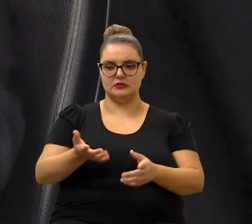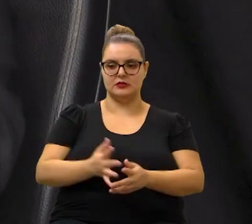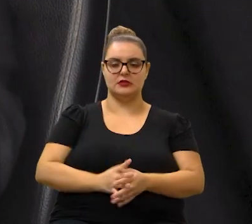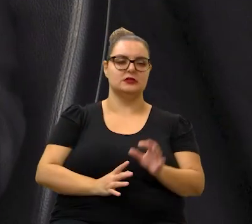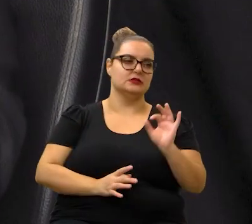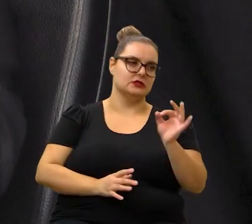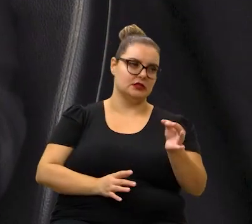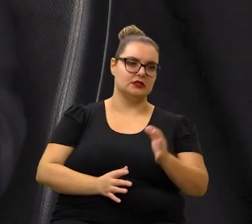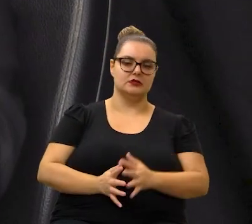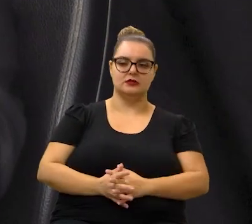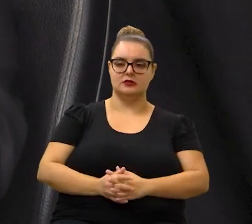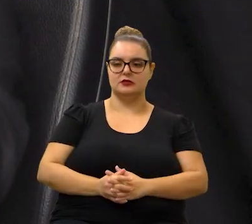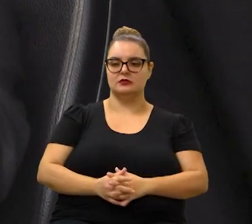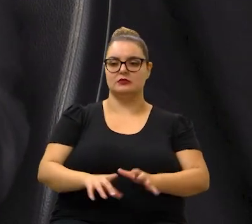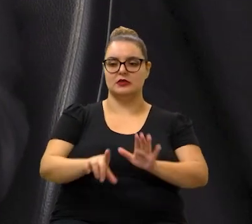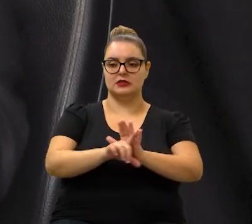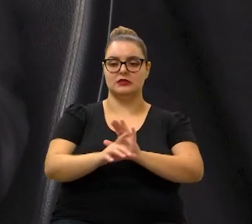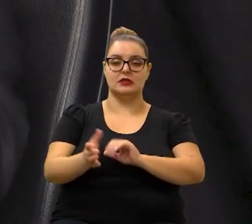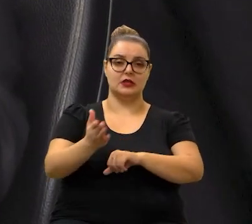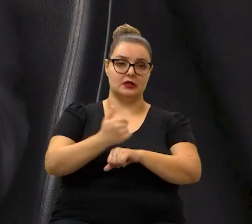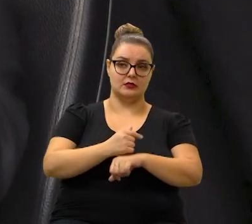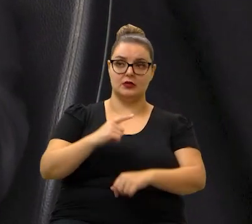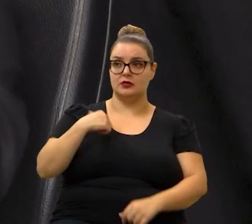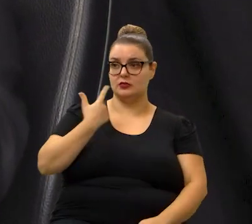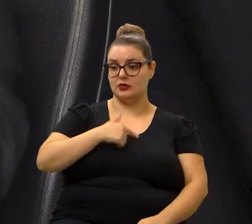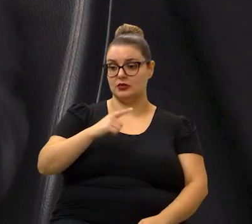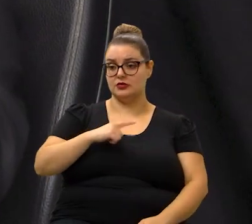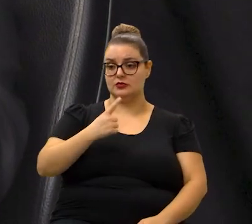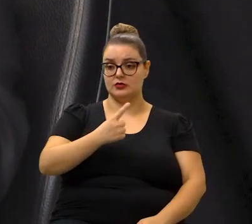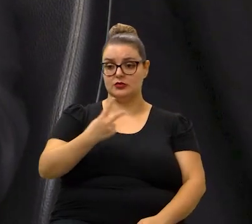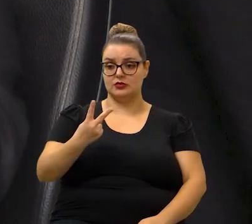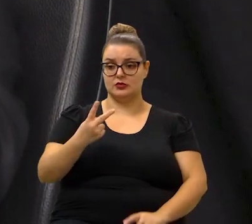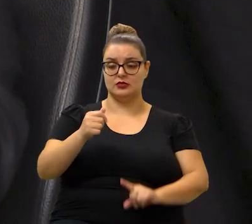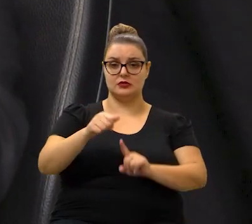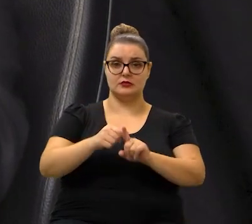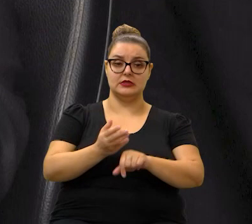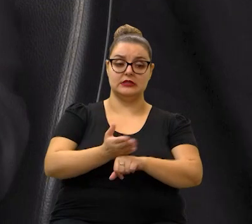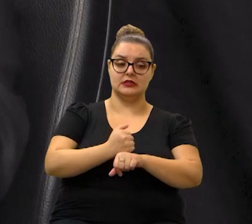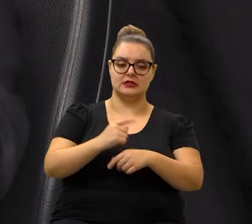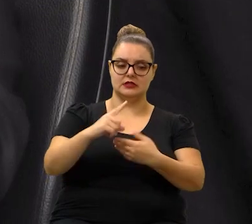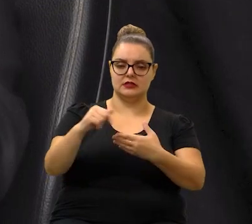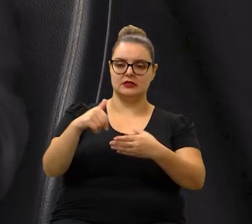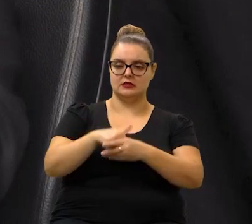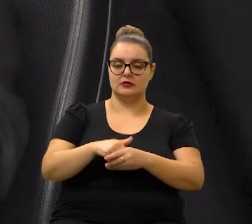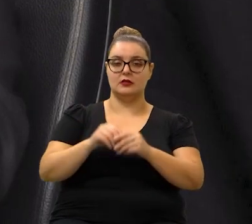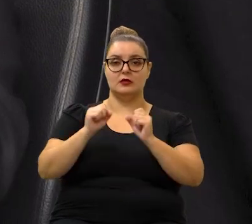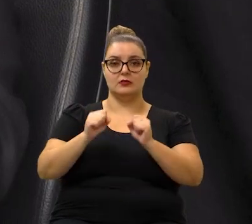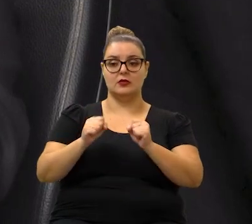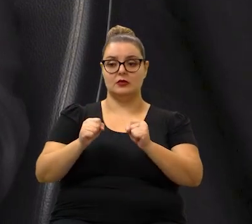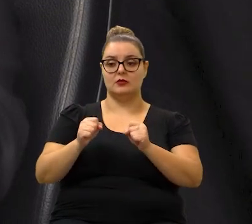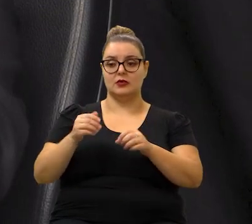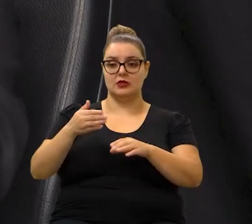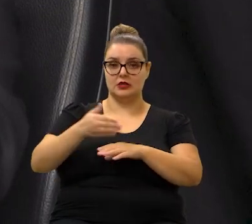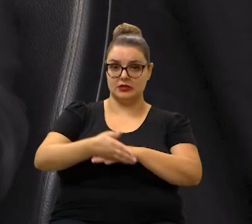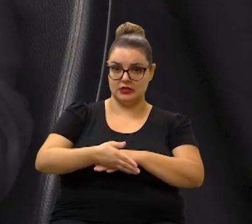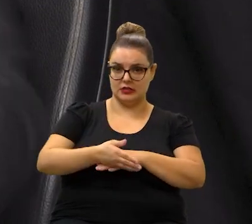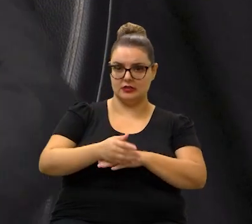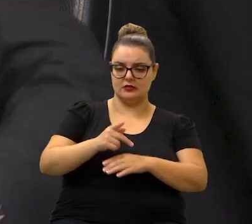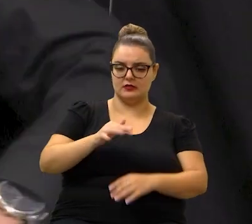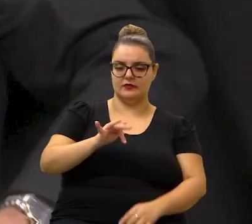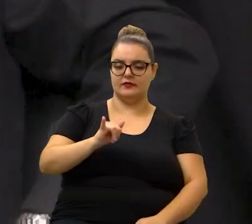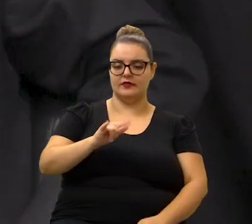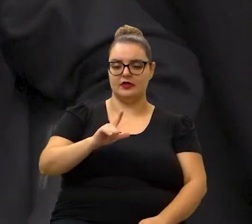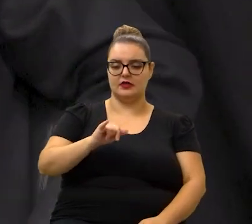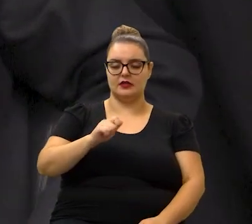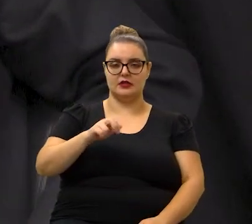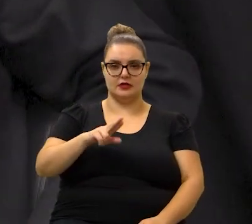mas na lei anterior nós tínhamos 12 meses antes da eleição para poder filiar no partido